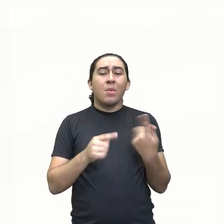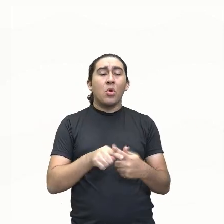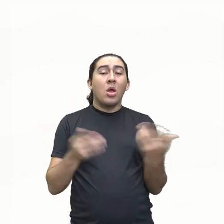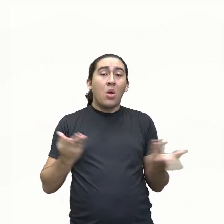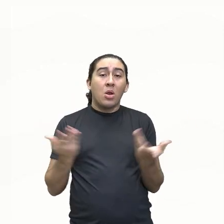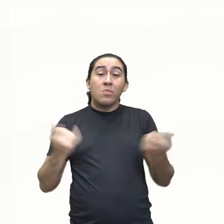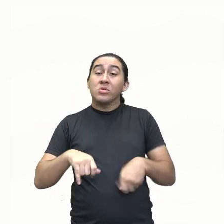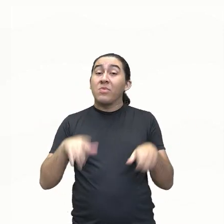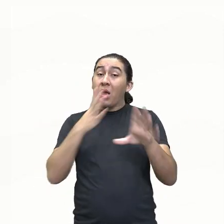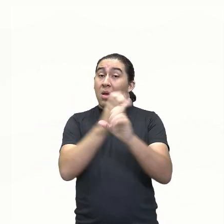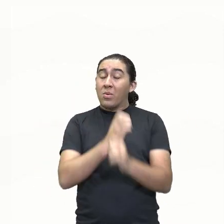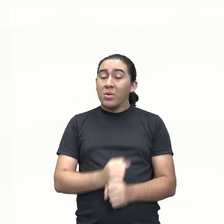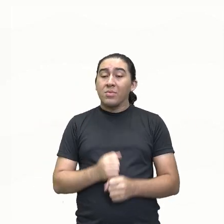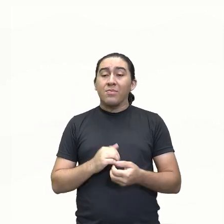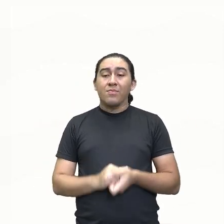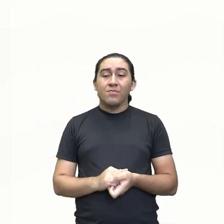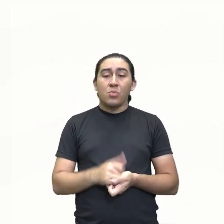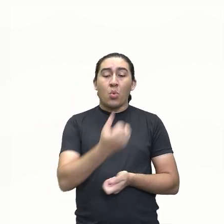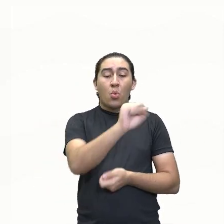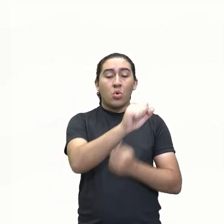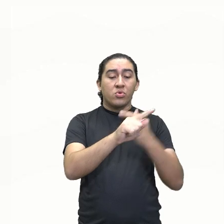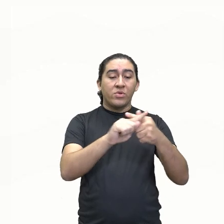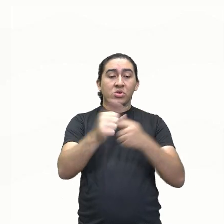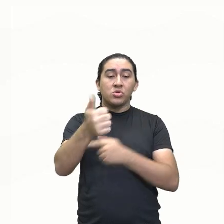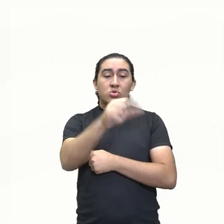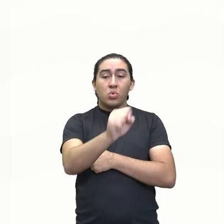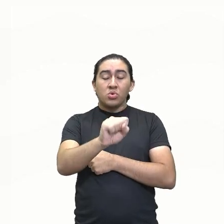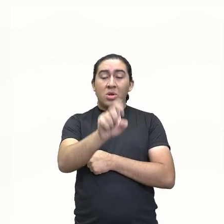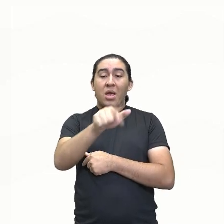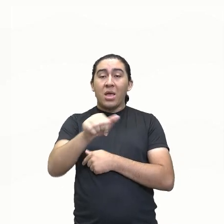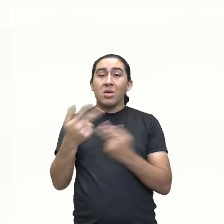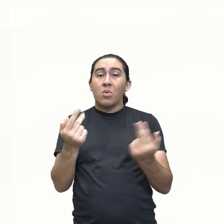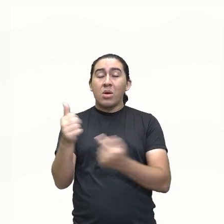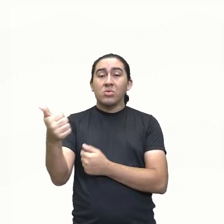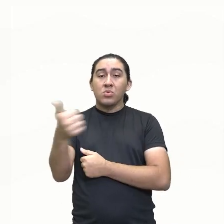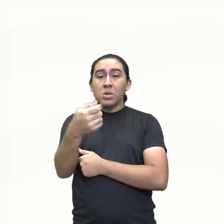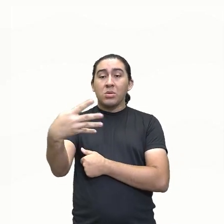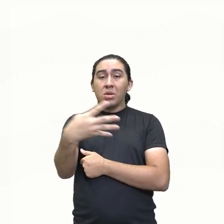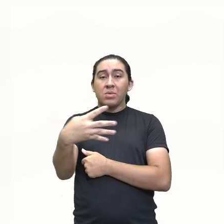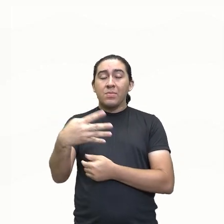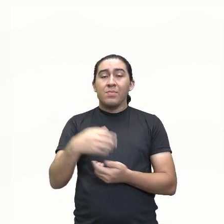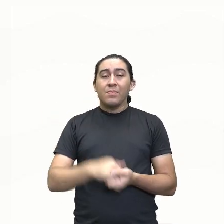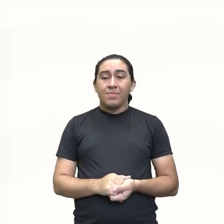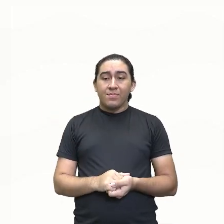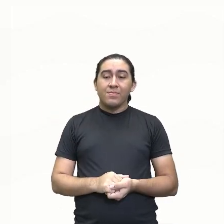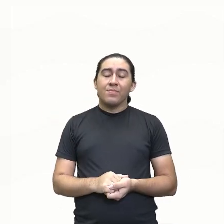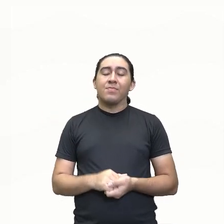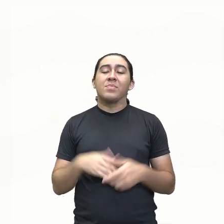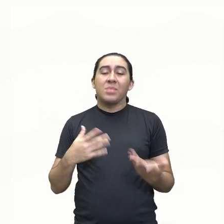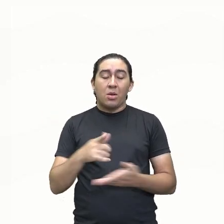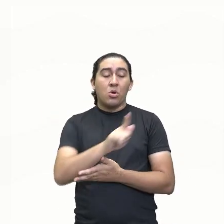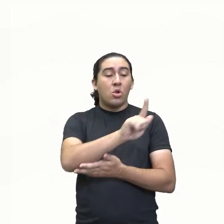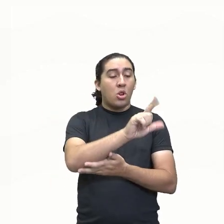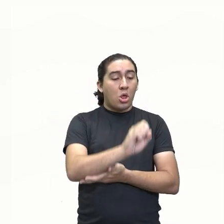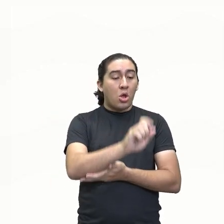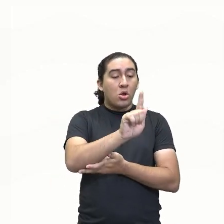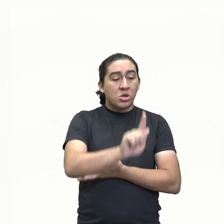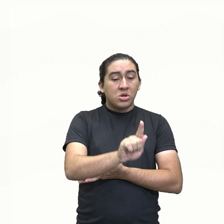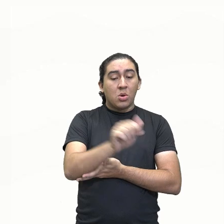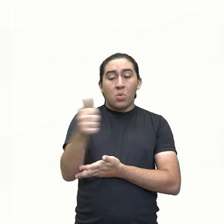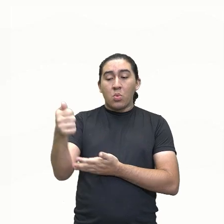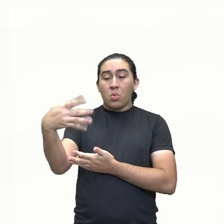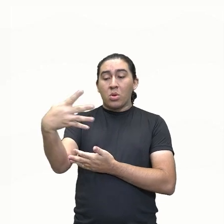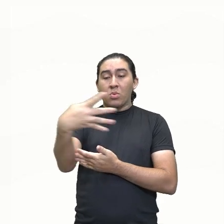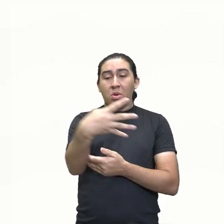consigo resolver. Porque 8 vezes 18, isso é igual a 144. Então, vai ficar o log de